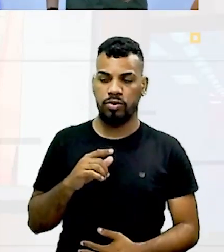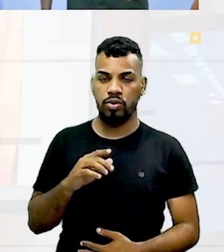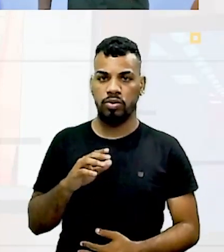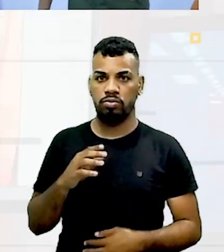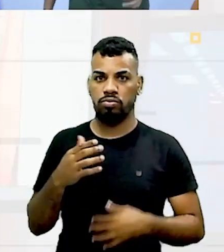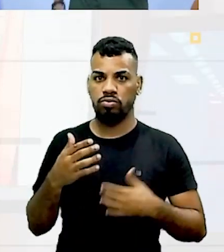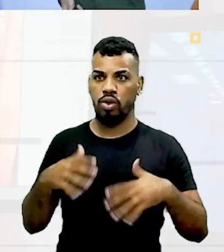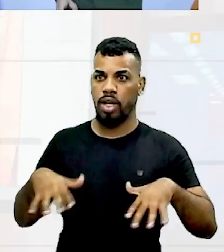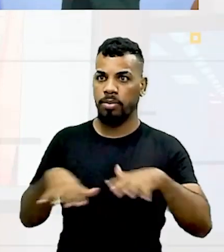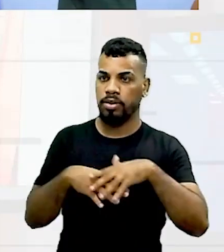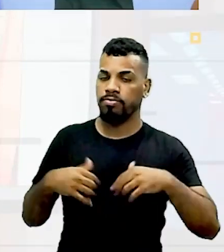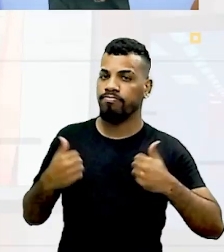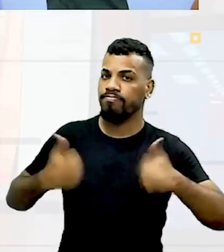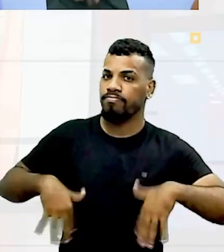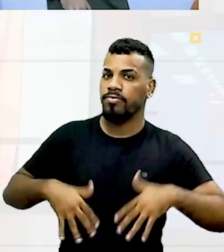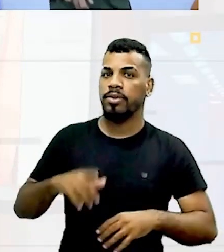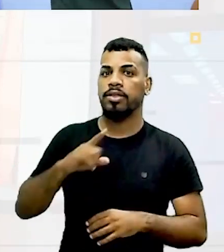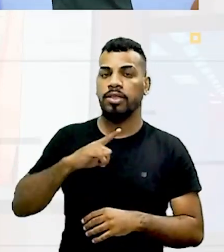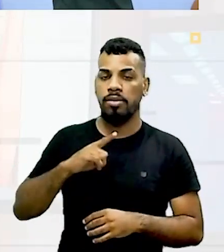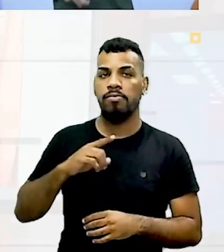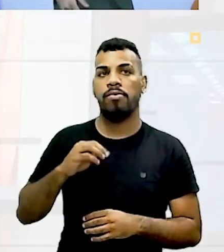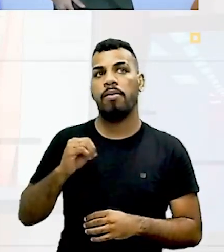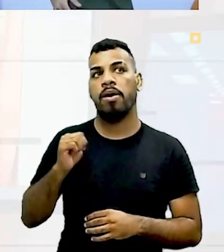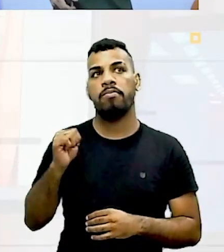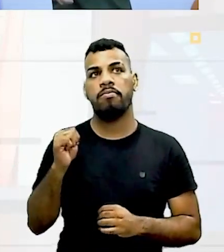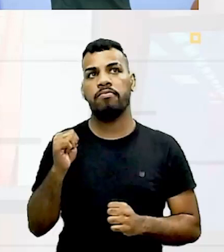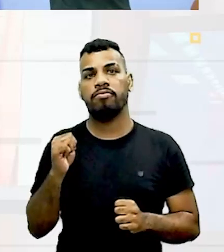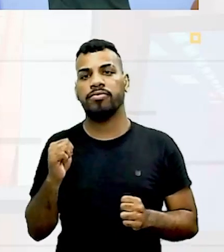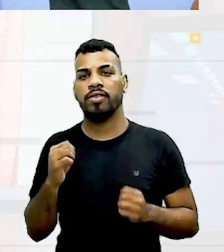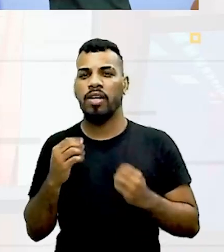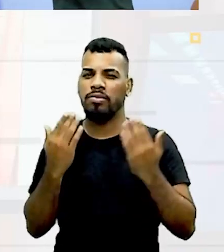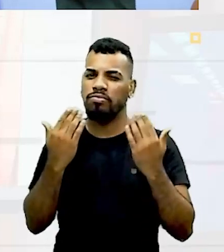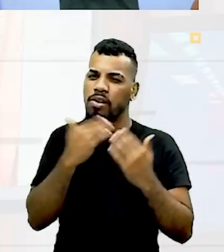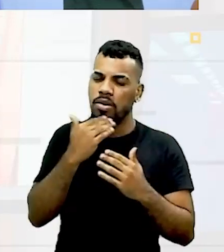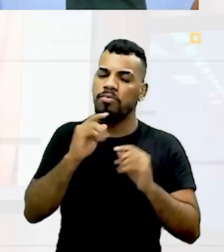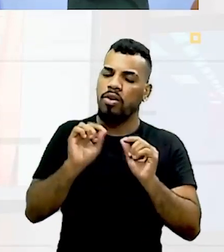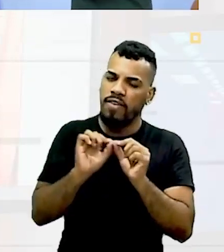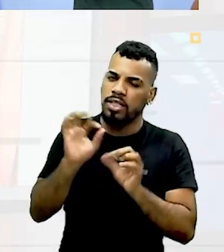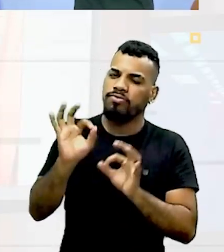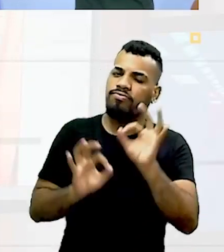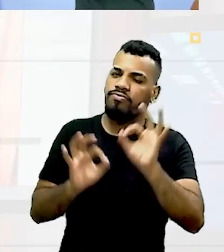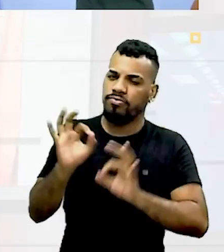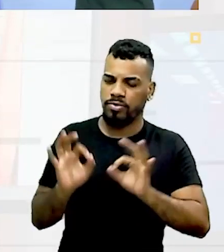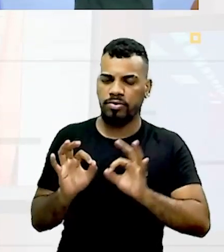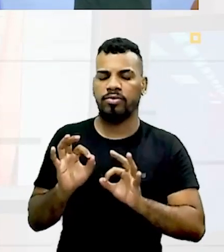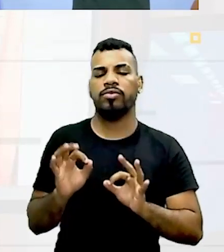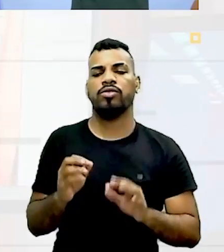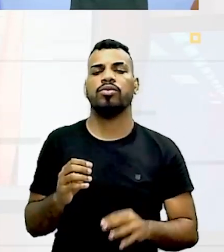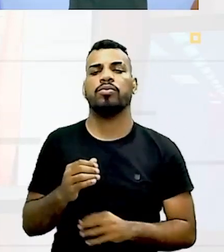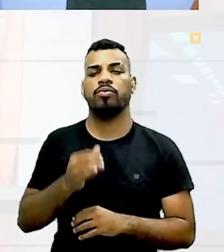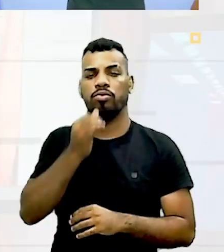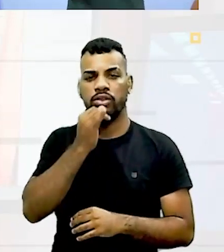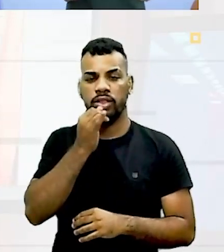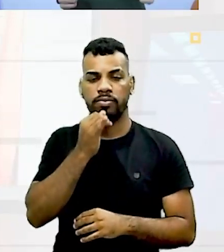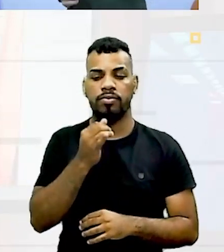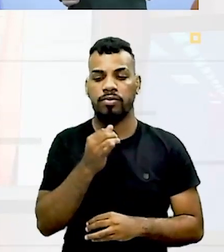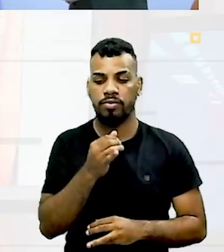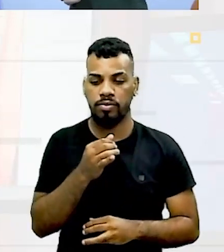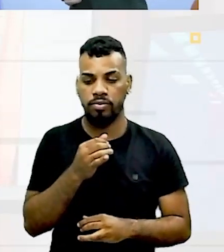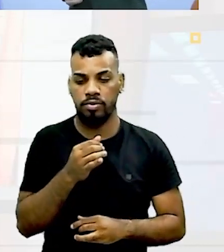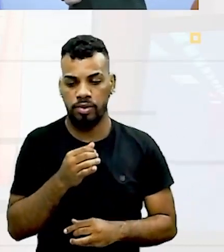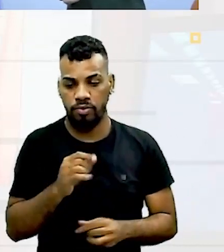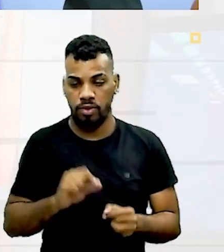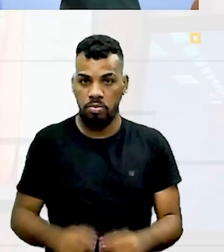ambiente. Então é algo que pode ser trabalhado de forma mais minuciosa. Por exemplo, você não vai fazer um personagem de luta com os